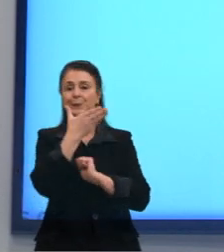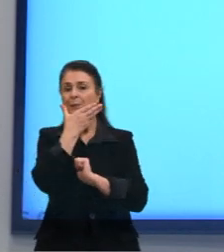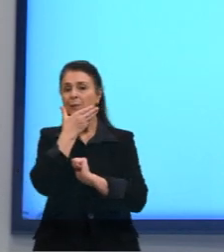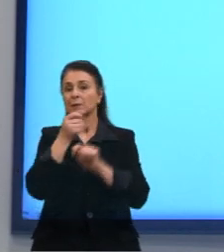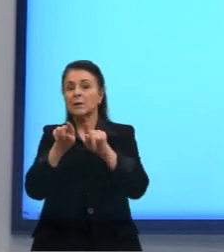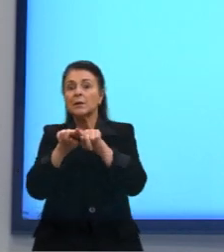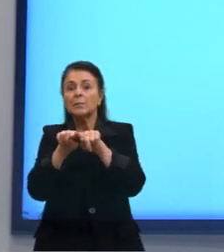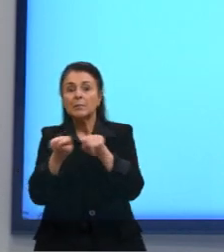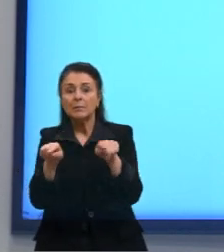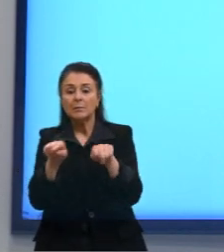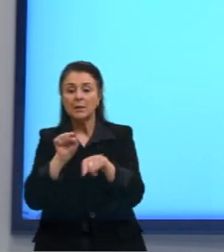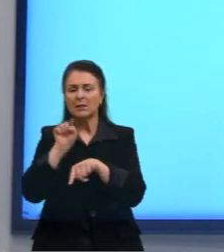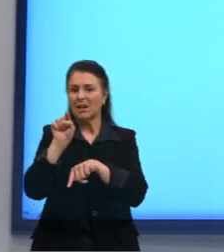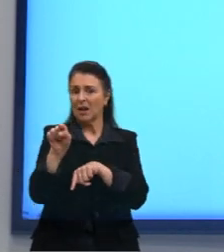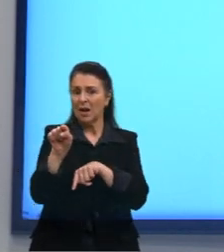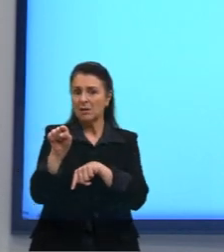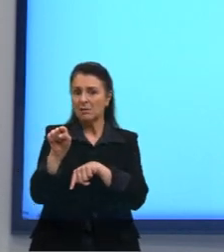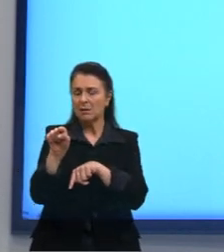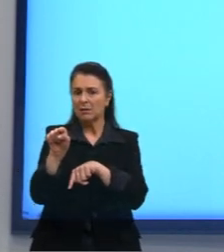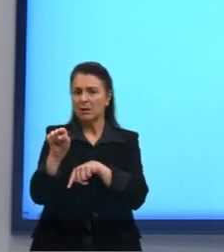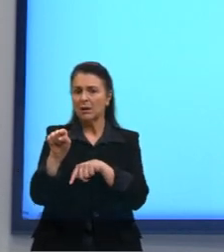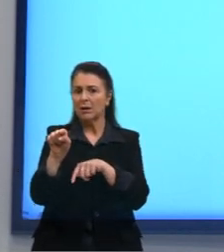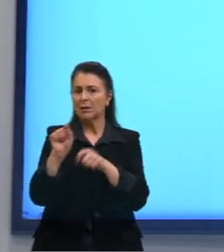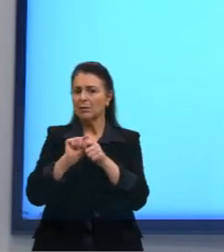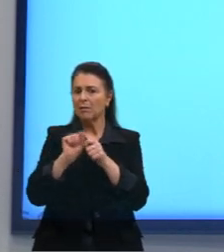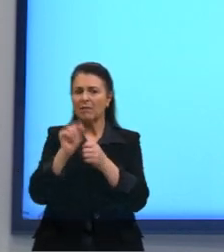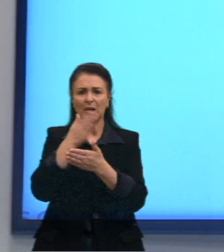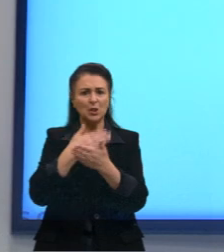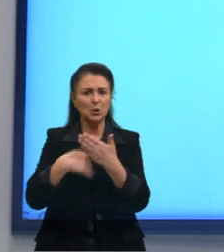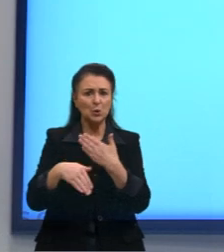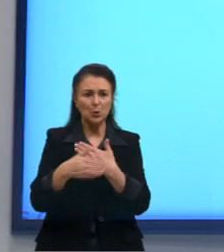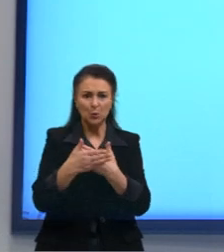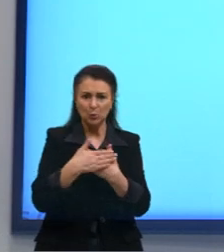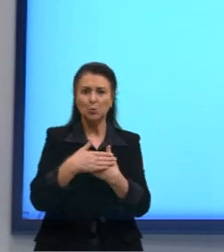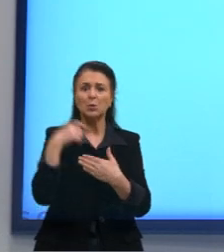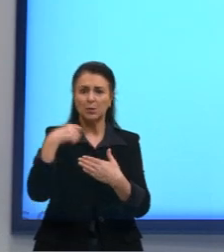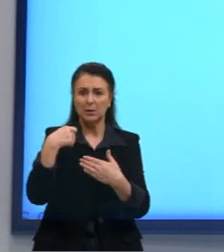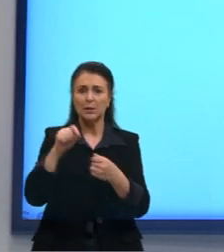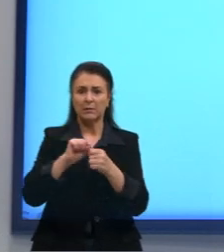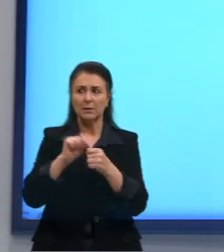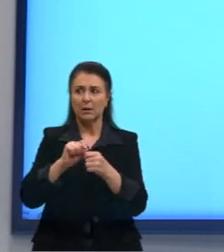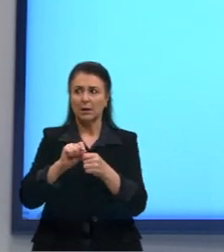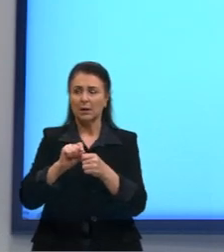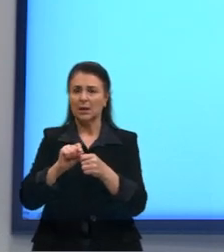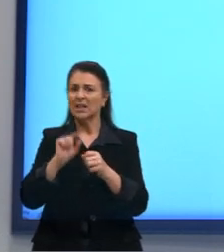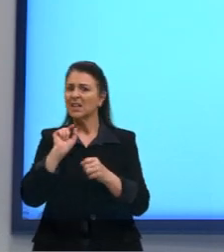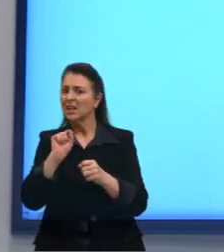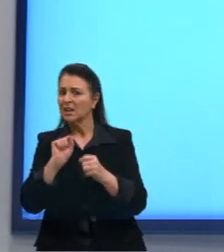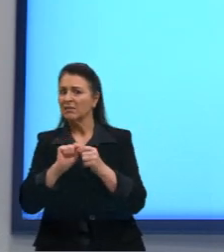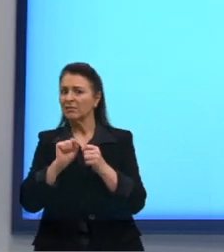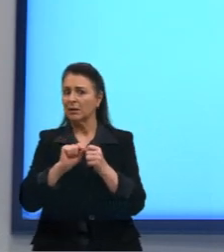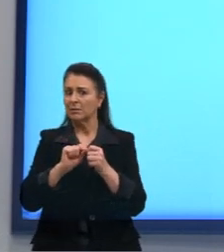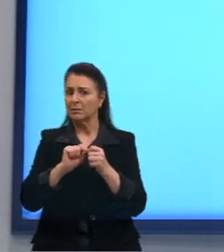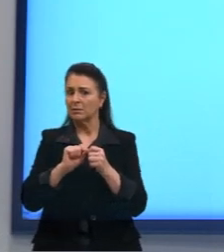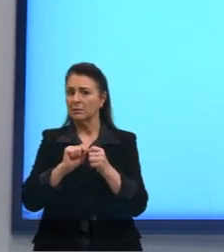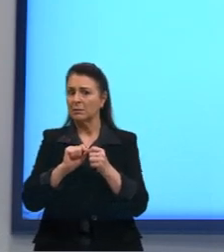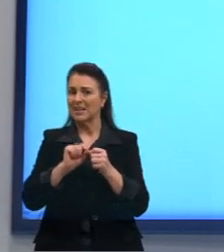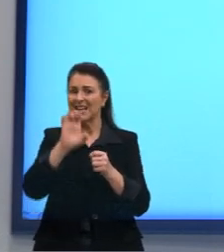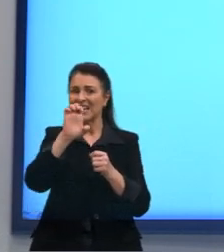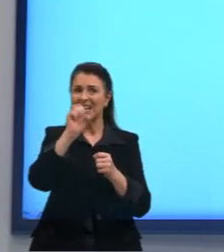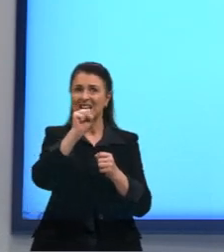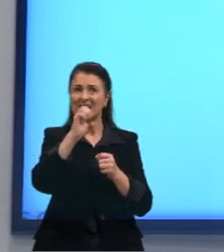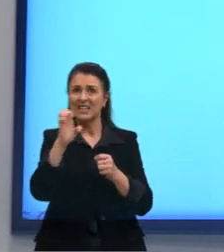mas esse nem sempre realiza todas as suas tarefas no caso esse e suas